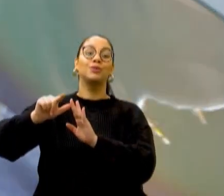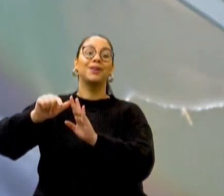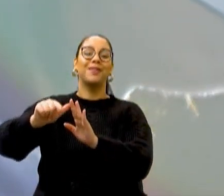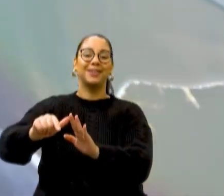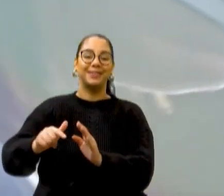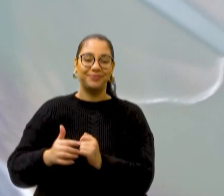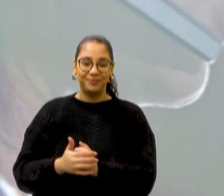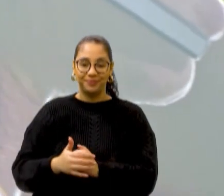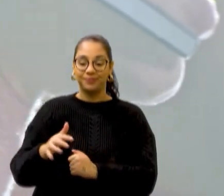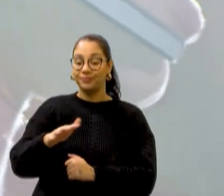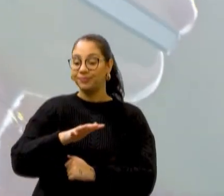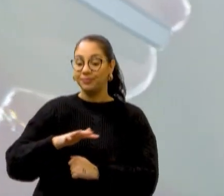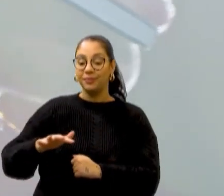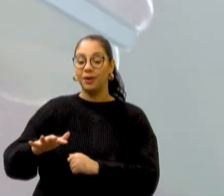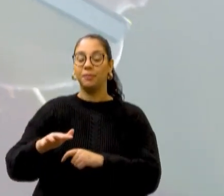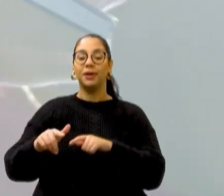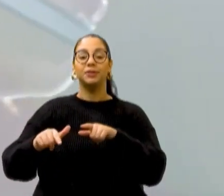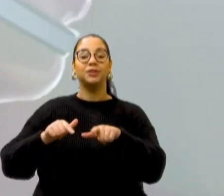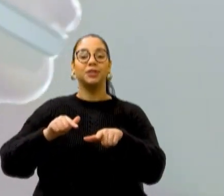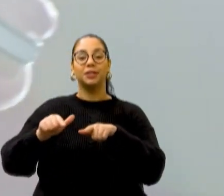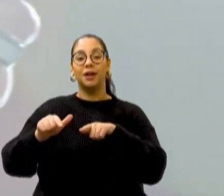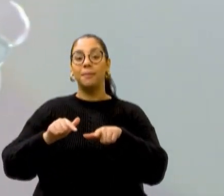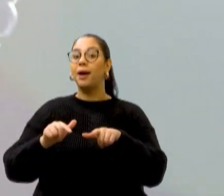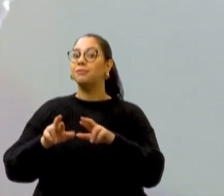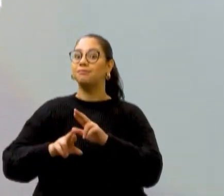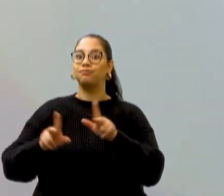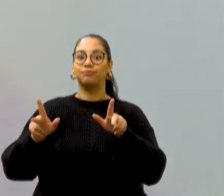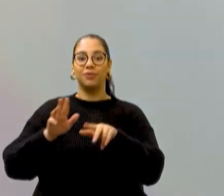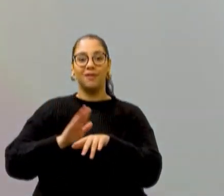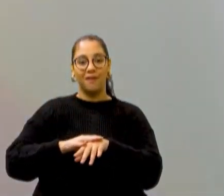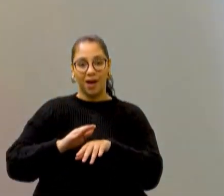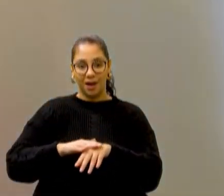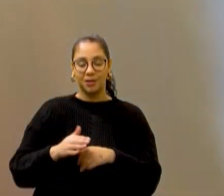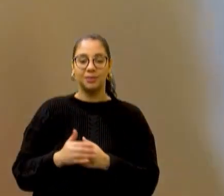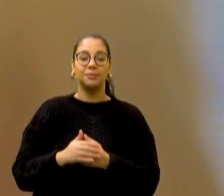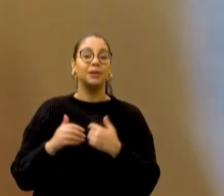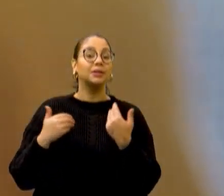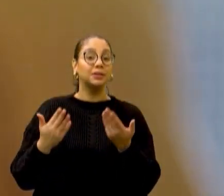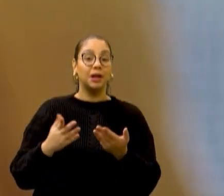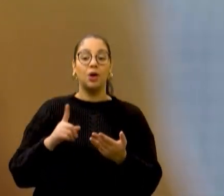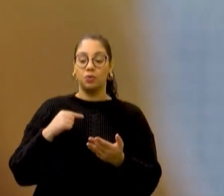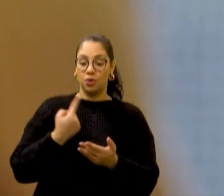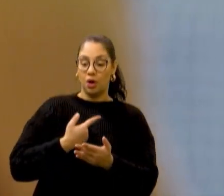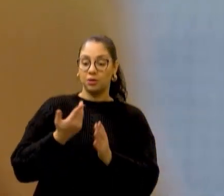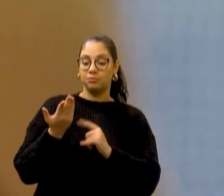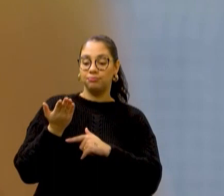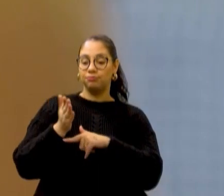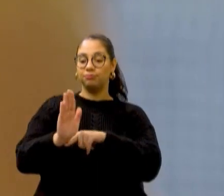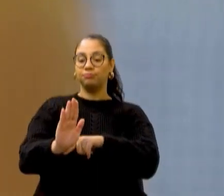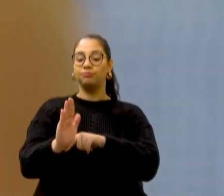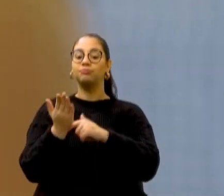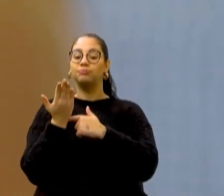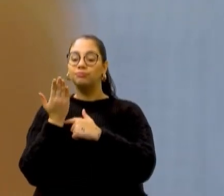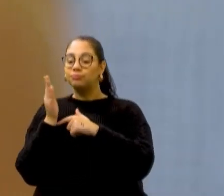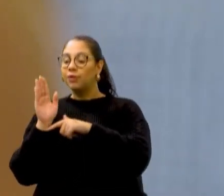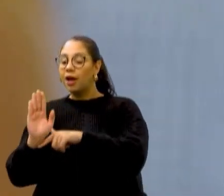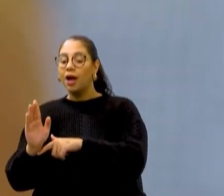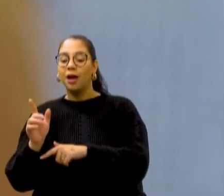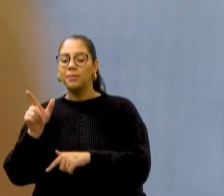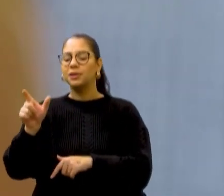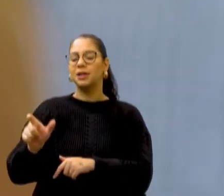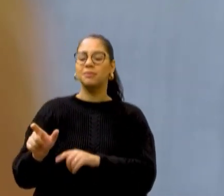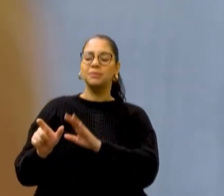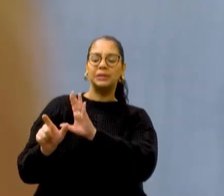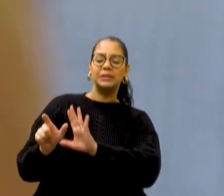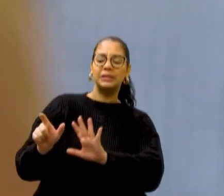como consequência então o ambiente de trabalho faz a diferença então nós nos ajudamos Então se a gente